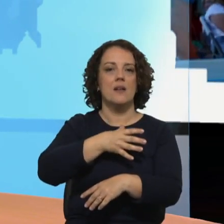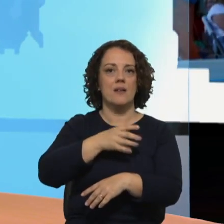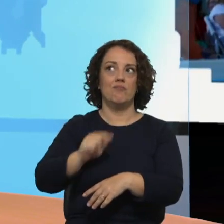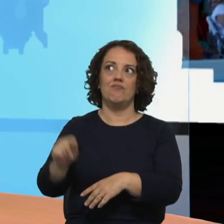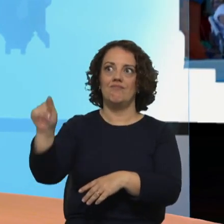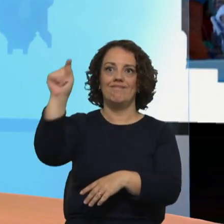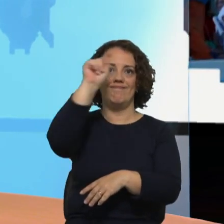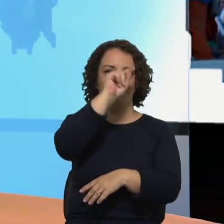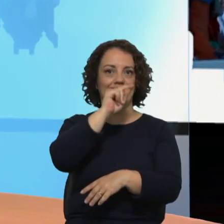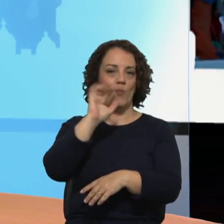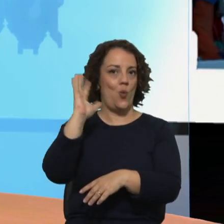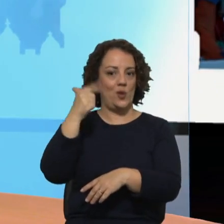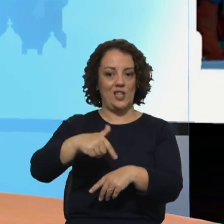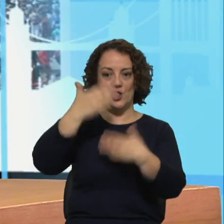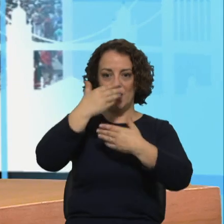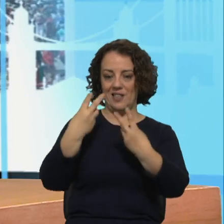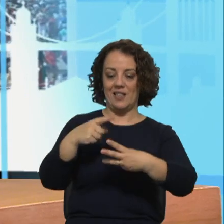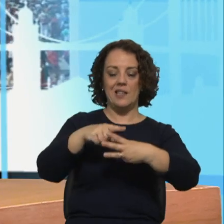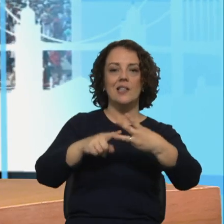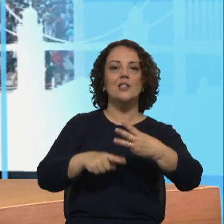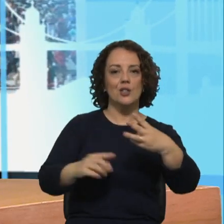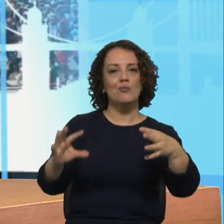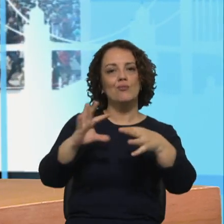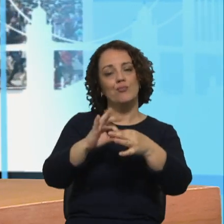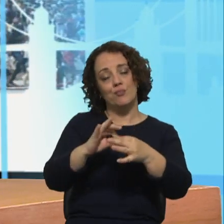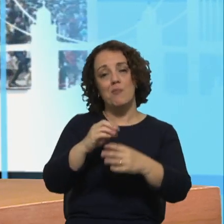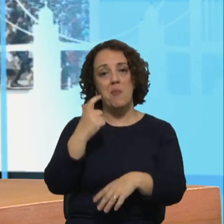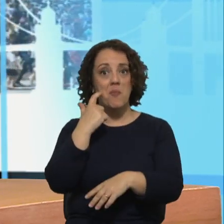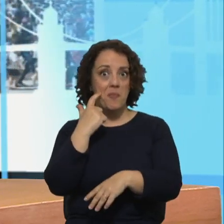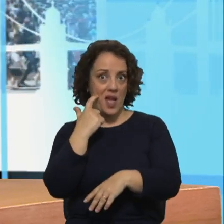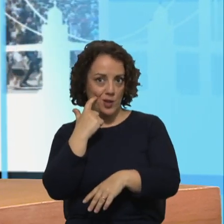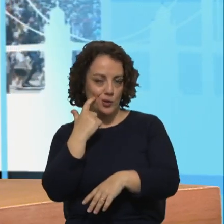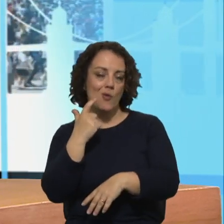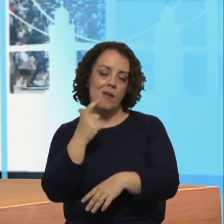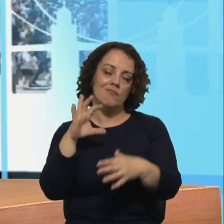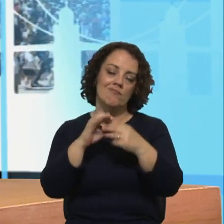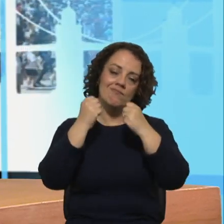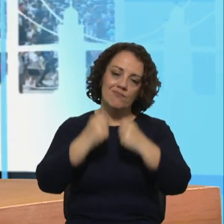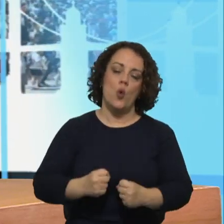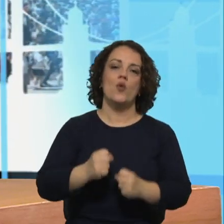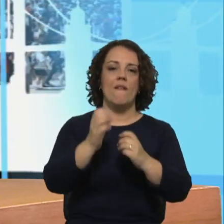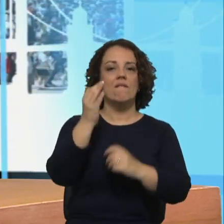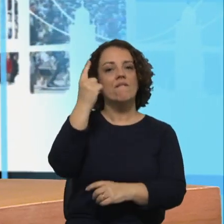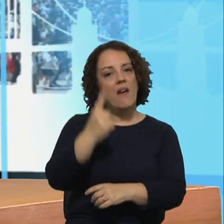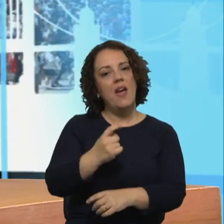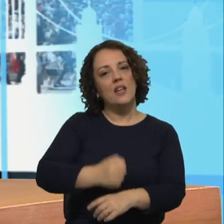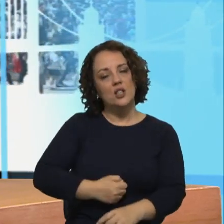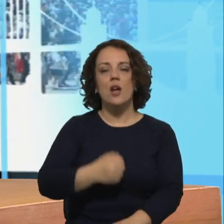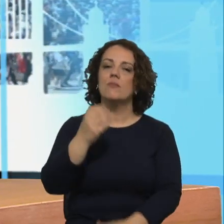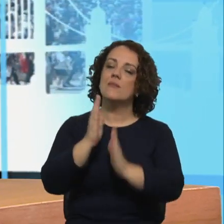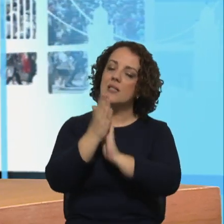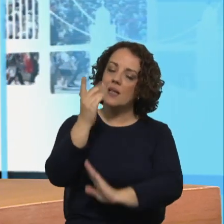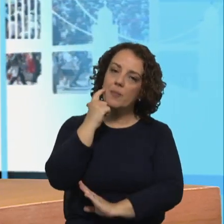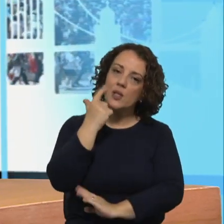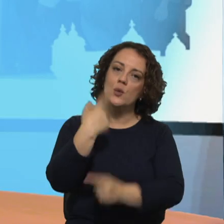lado nestes 3 dias, em torno do Tríduo Pascal, centrais na fé cristã. Muito obrigado. Obrigado. E uma Santa Páscoa. Para si também, para os seus. Muito